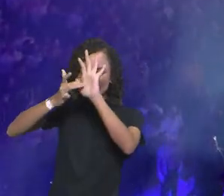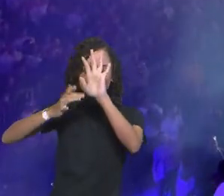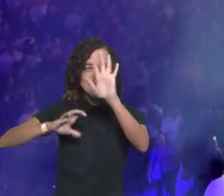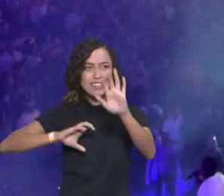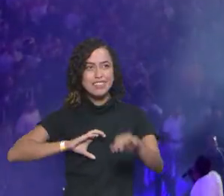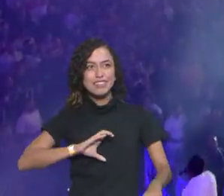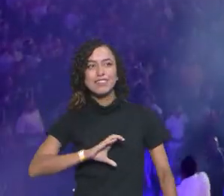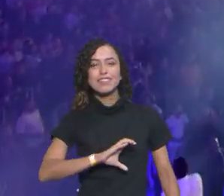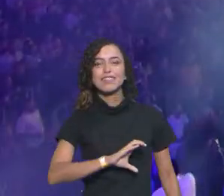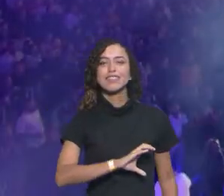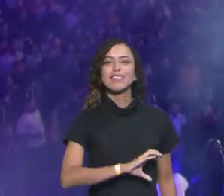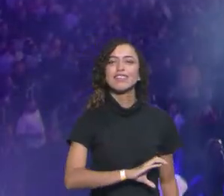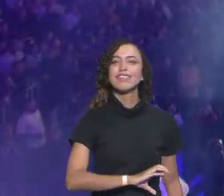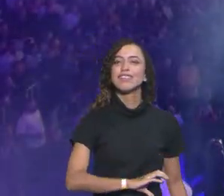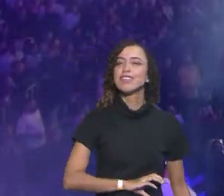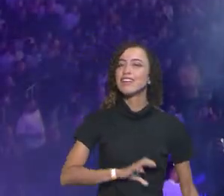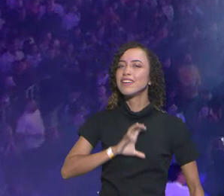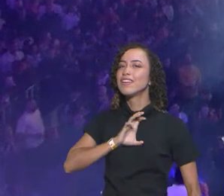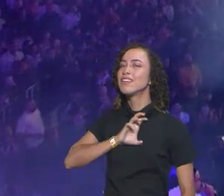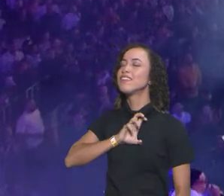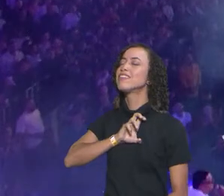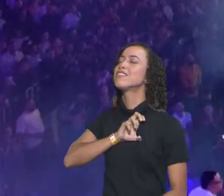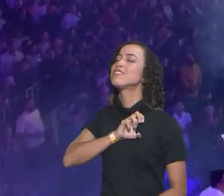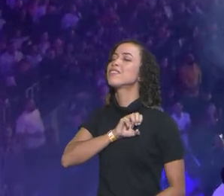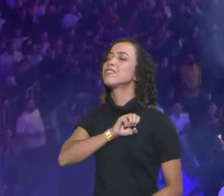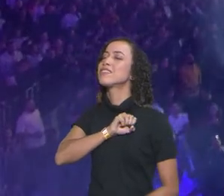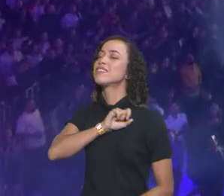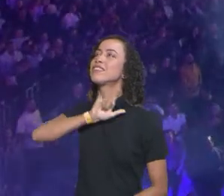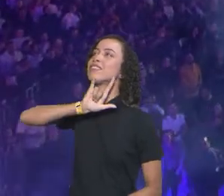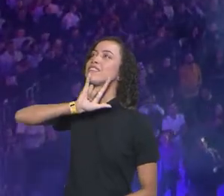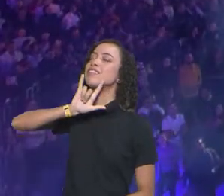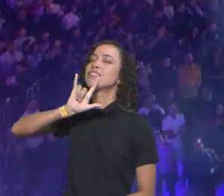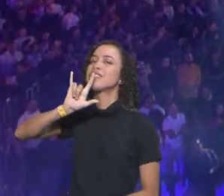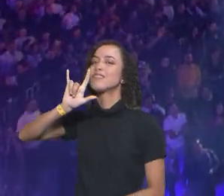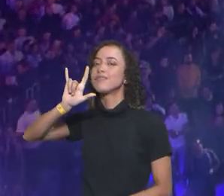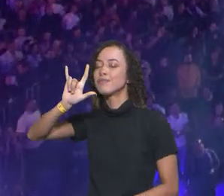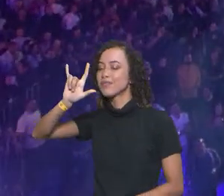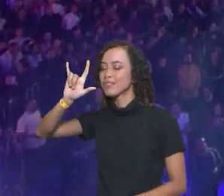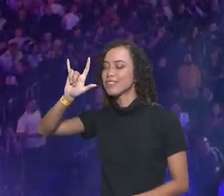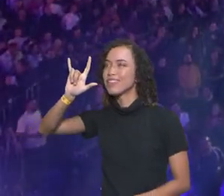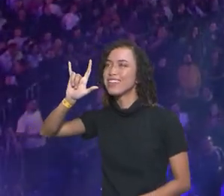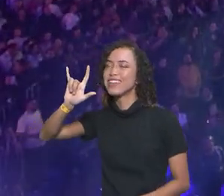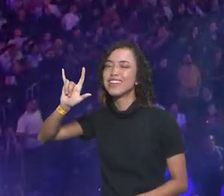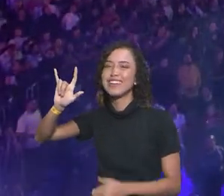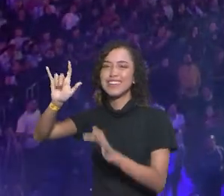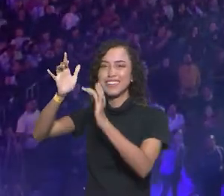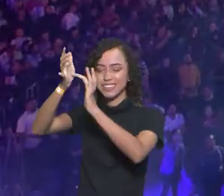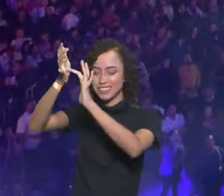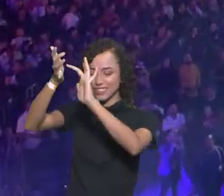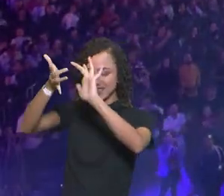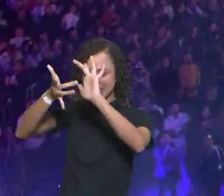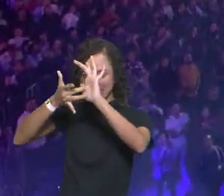Jesus Cristo eu te amo eu te amo